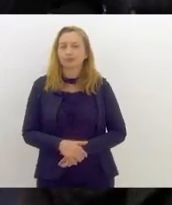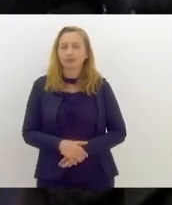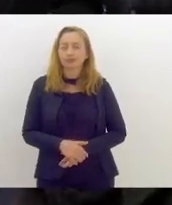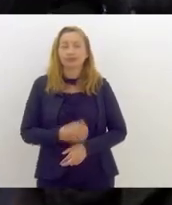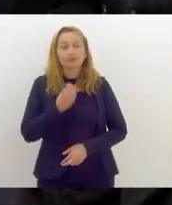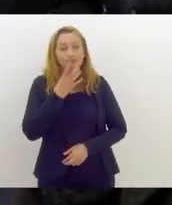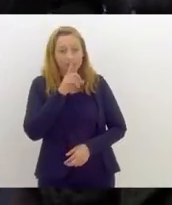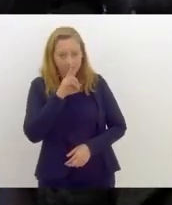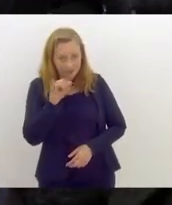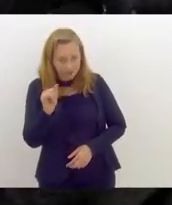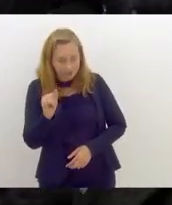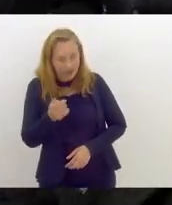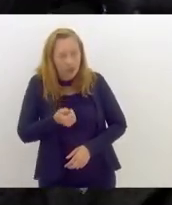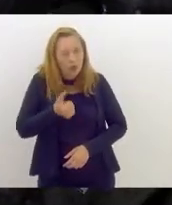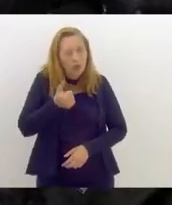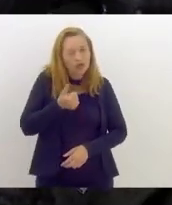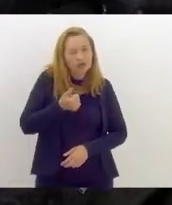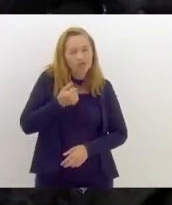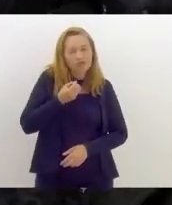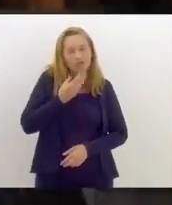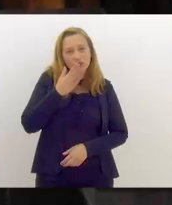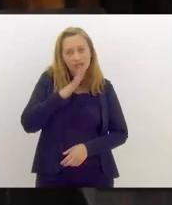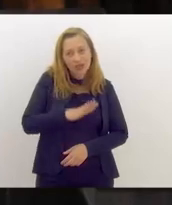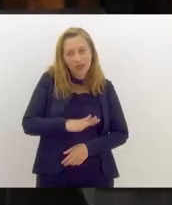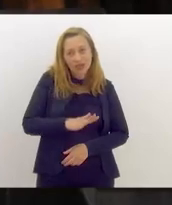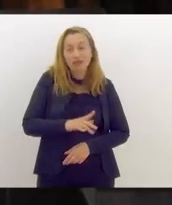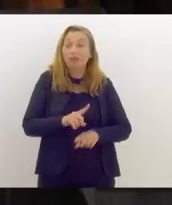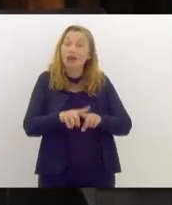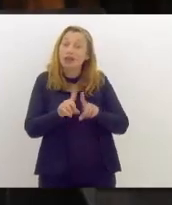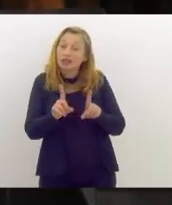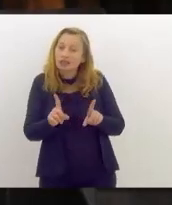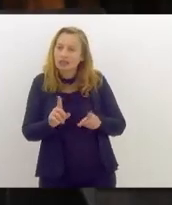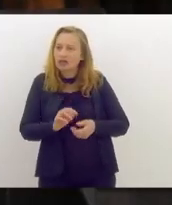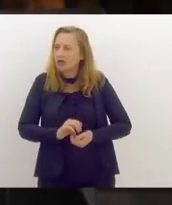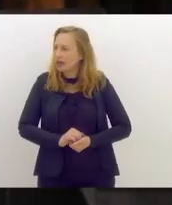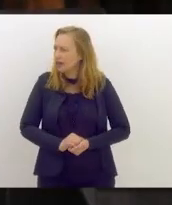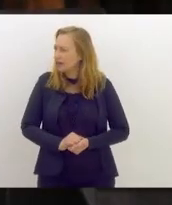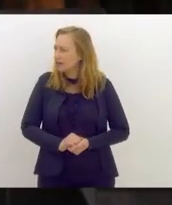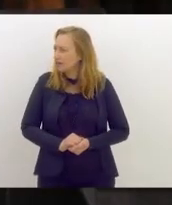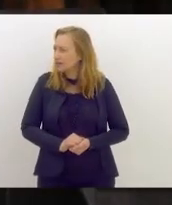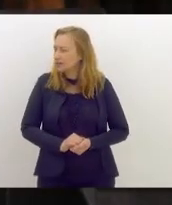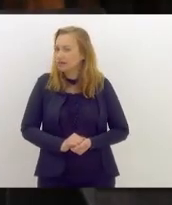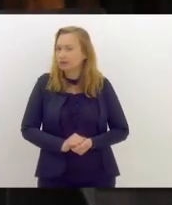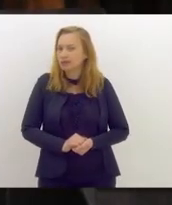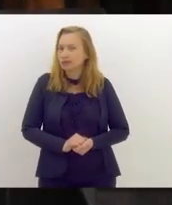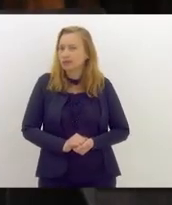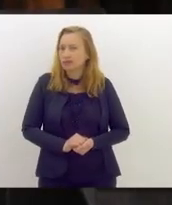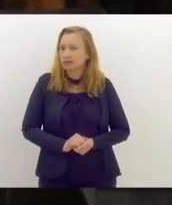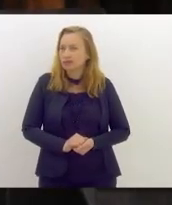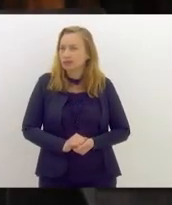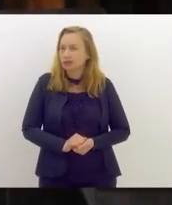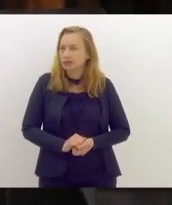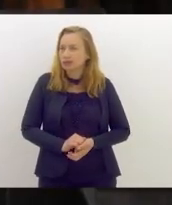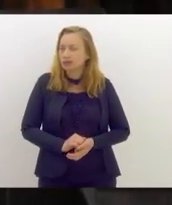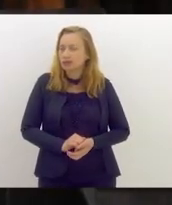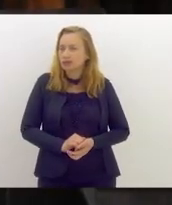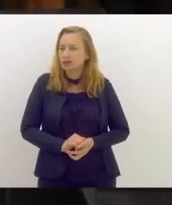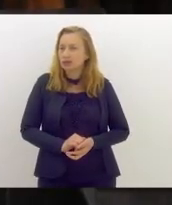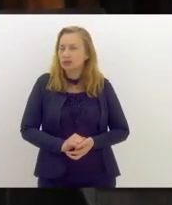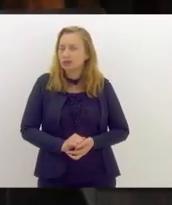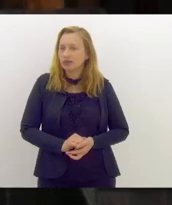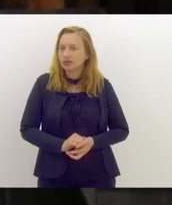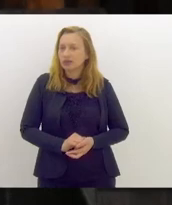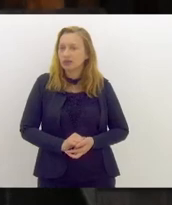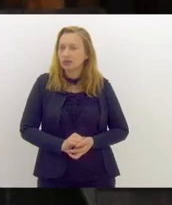Bom dia ainda quase Boa tarde já mas primeiro agradecer a presença de todos e todos que estão aqui